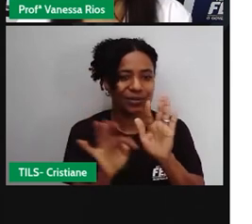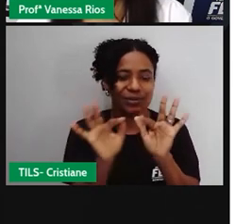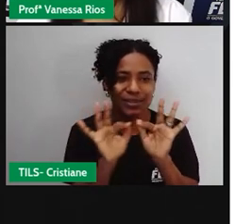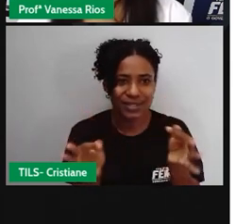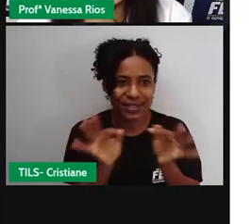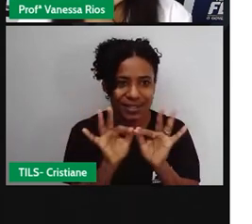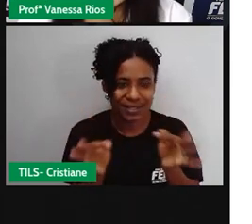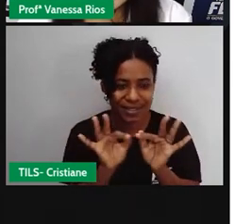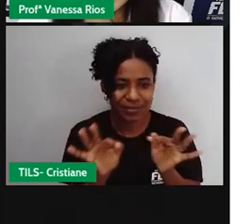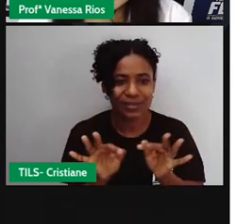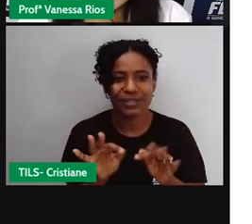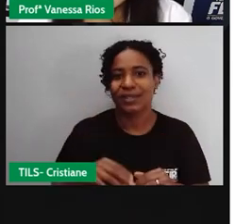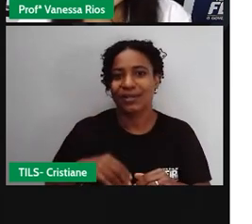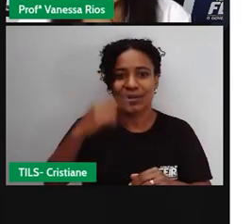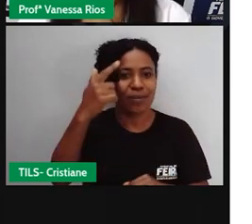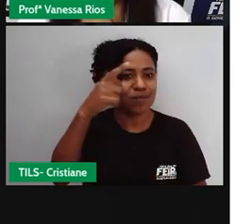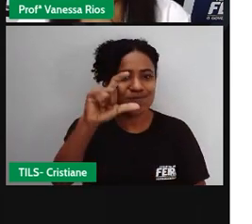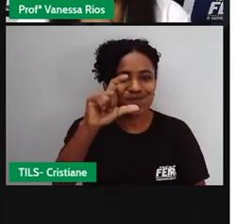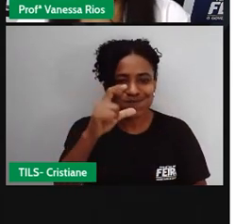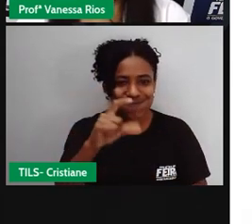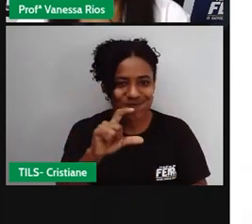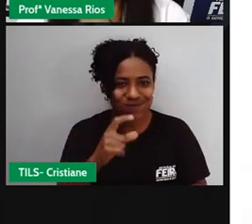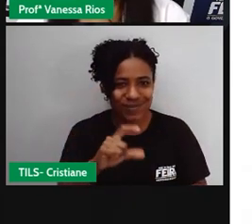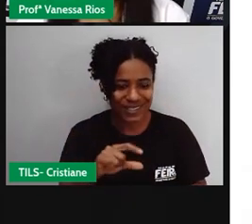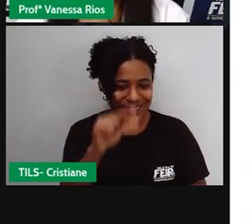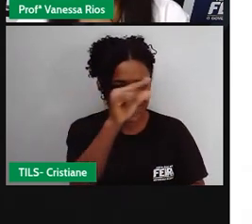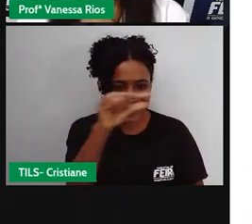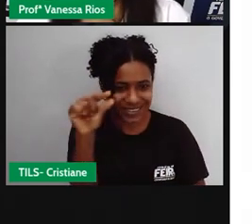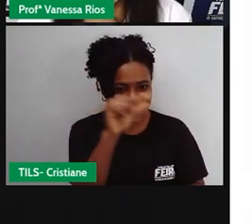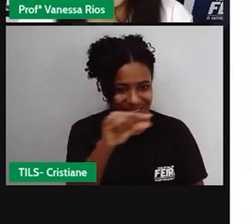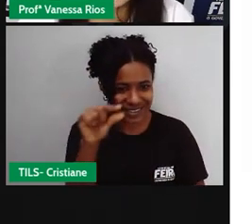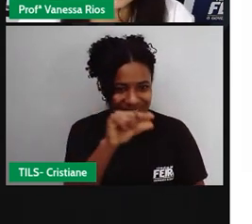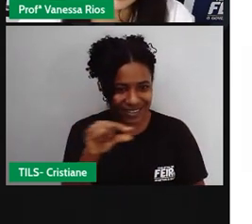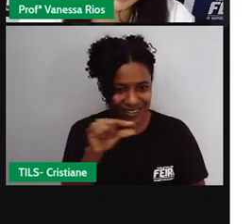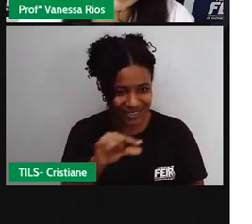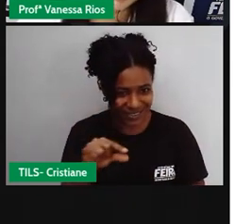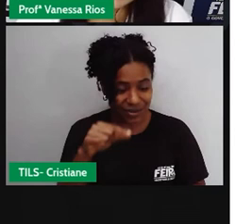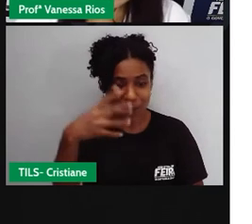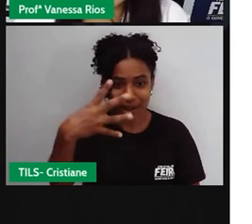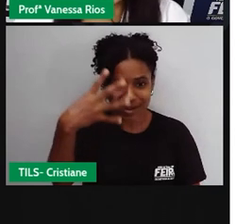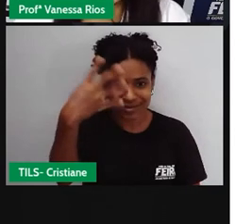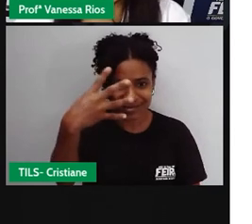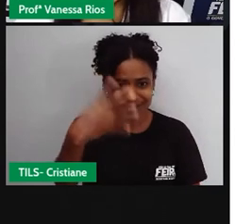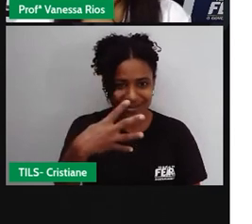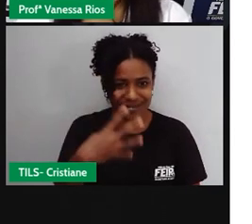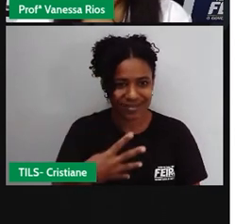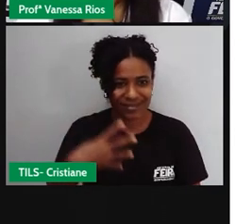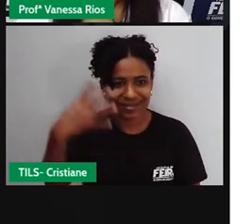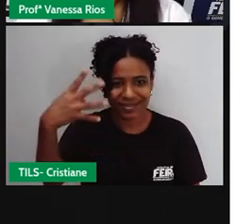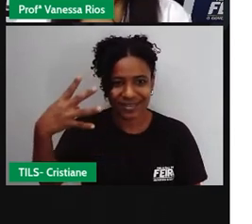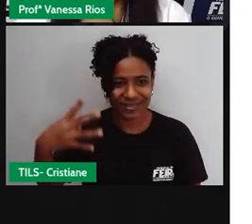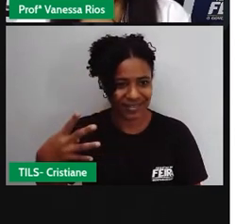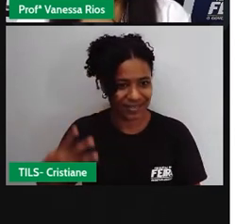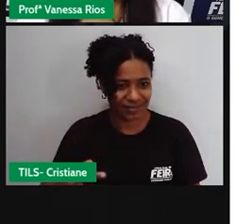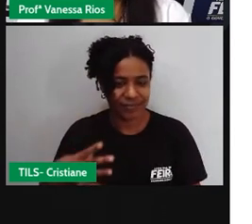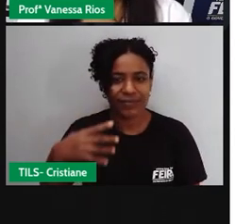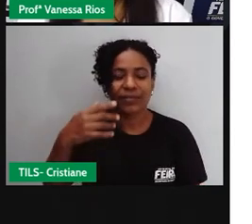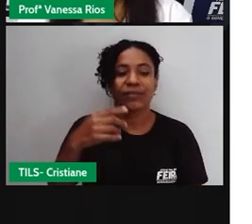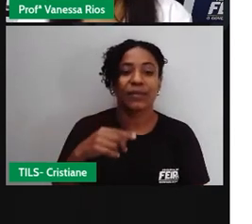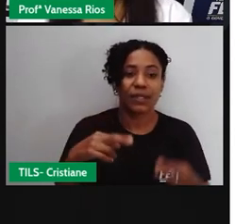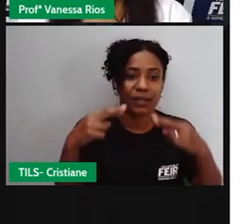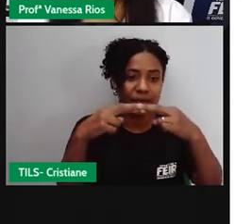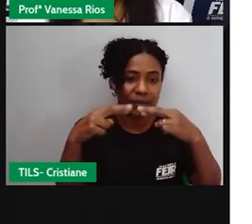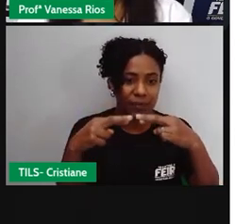apresenta aí 4 versos em cada estrofe, apresenta aí as rimas, mas aí não houve uma